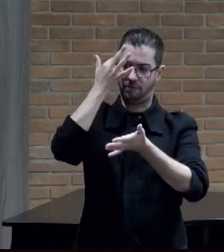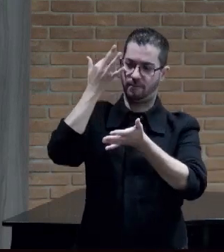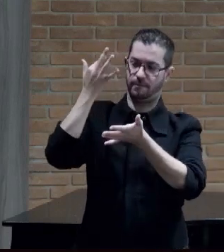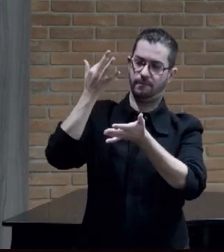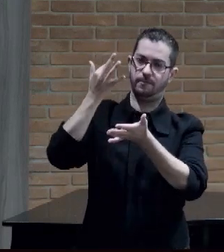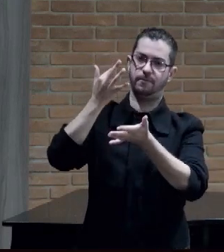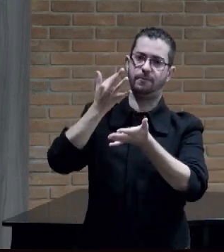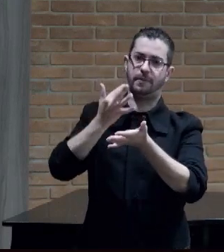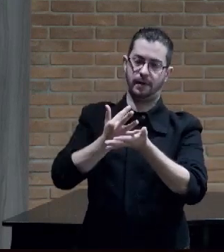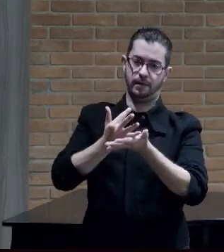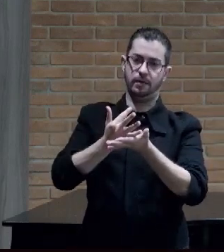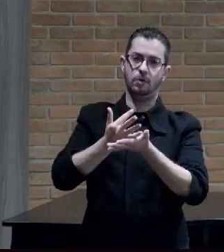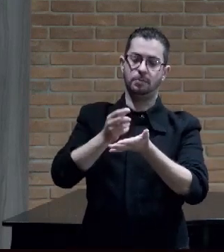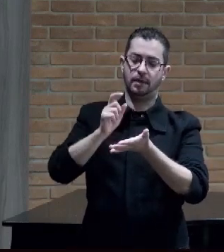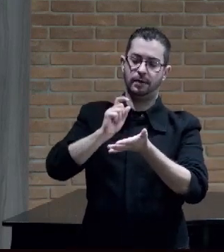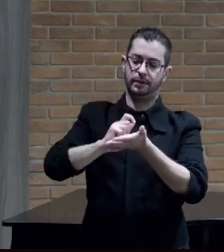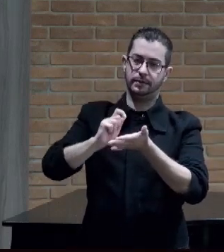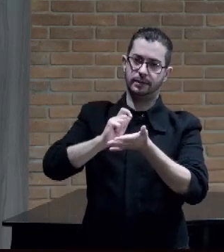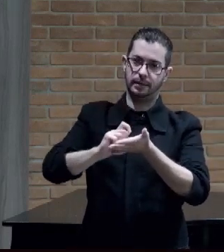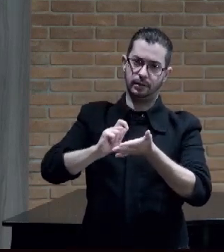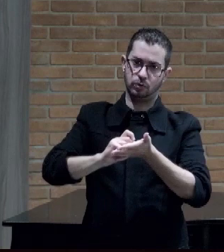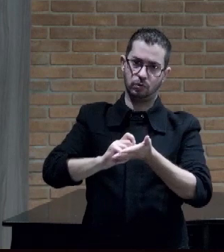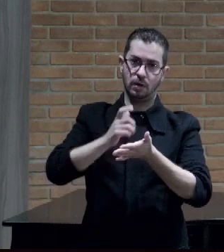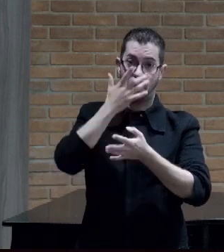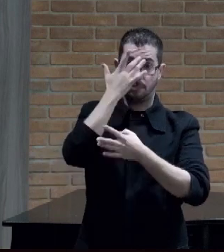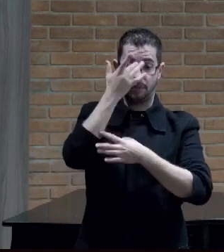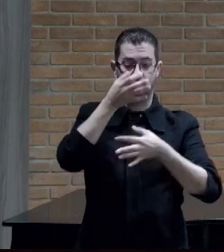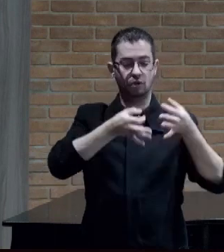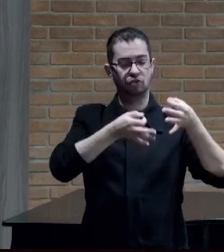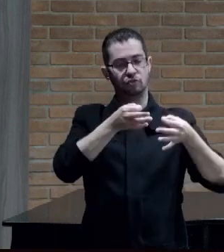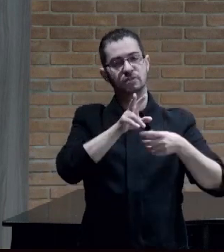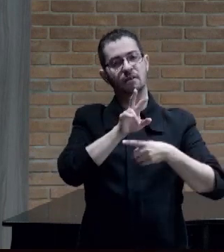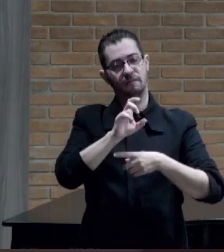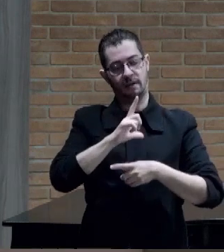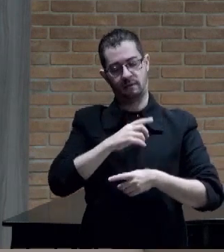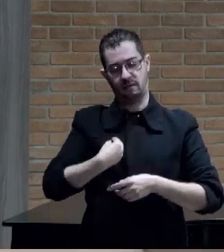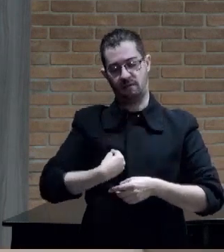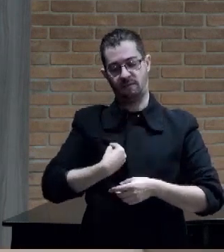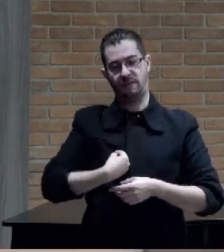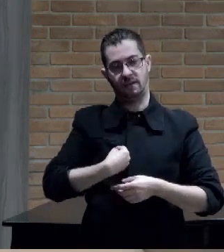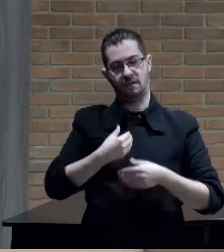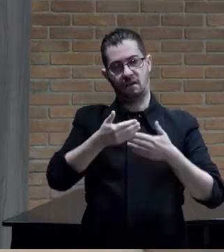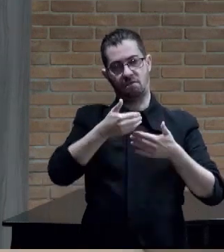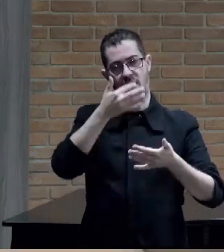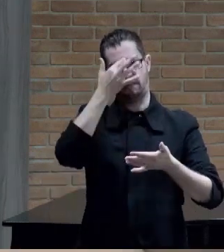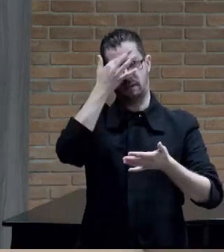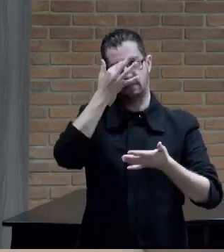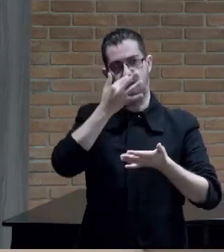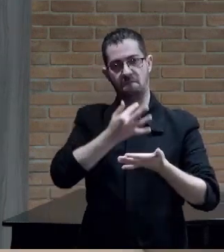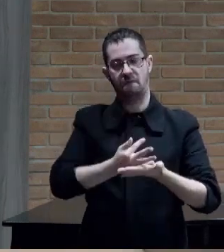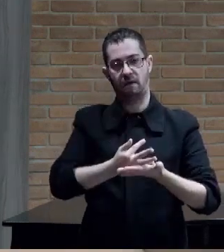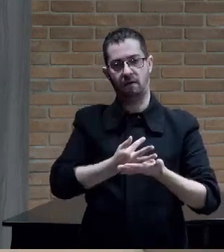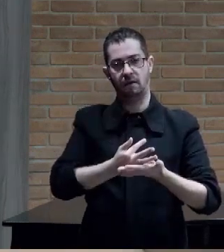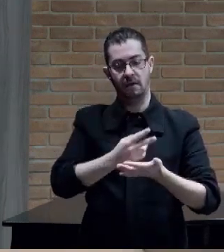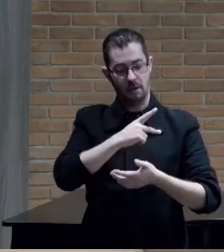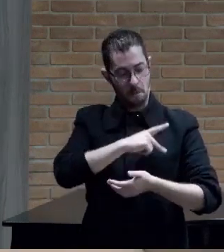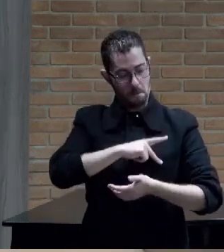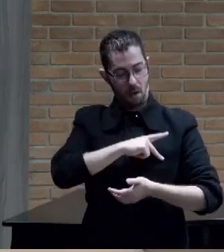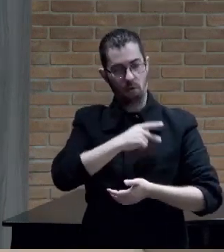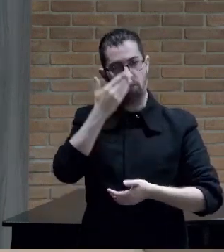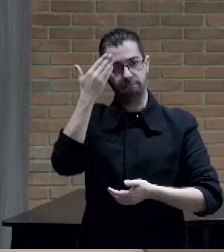como está escrito, o justo viverá por fé. Então aqui Paulo prova